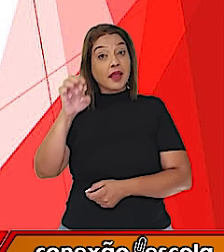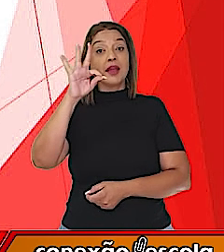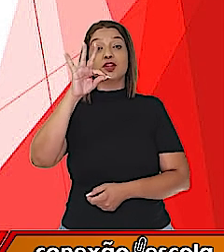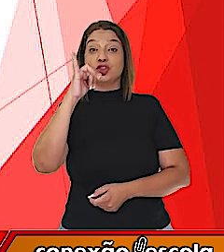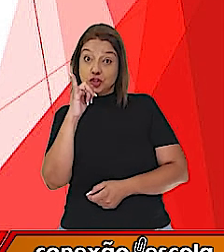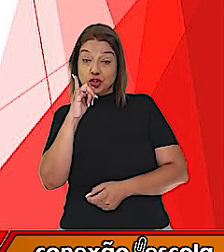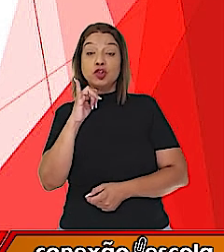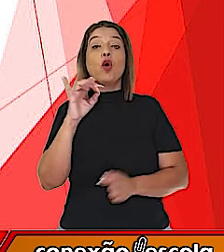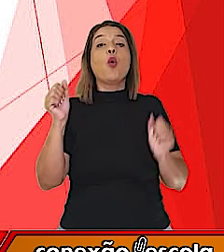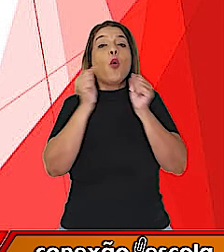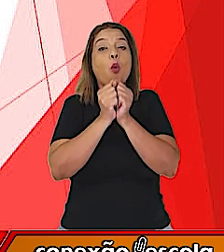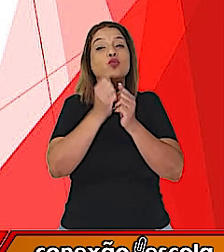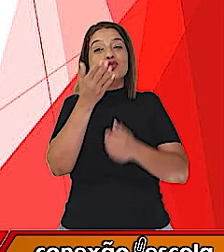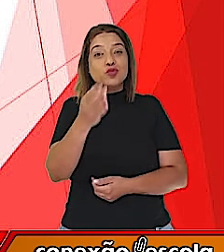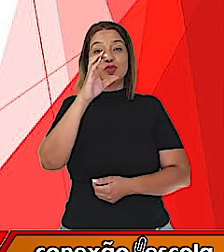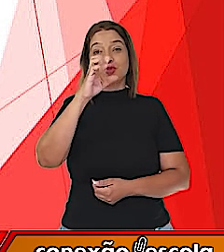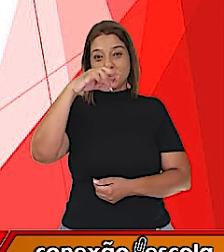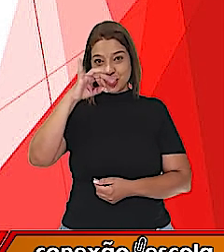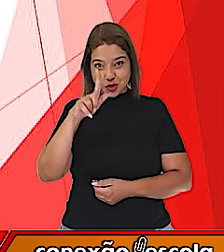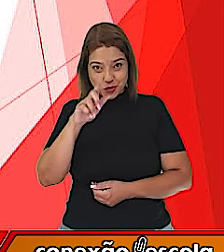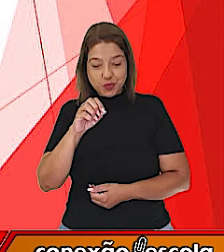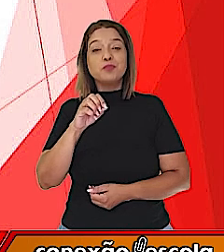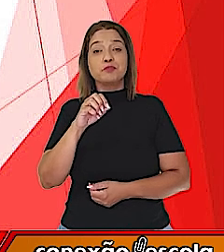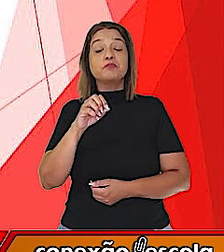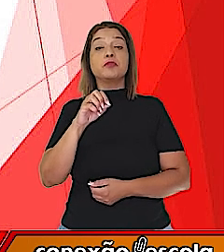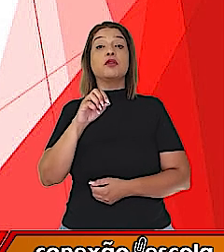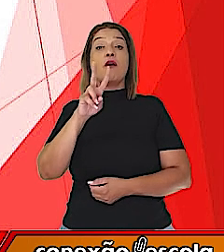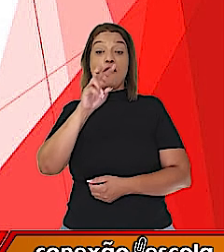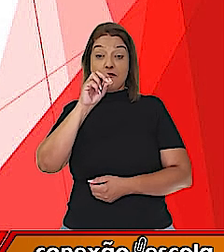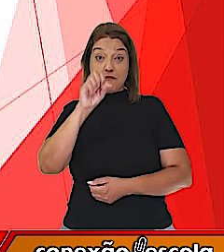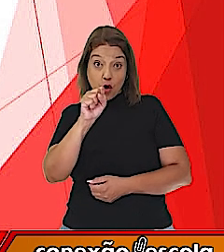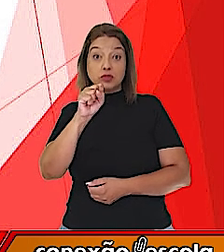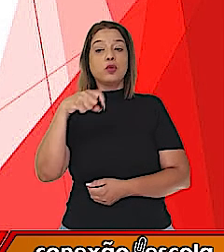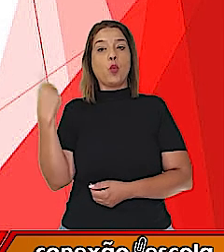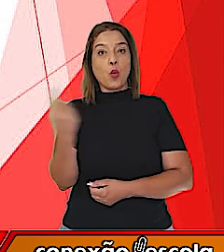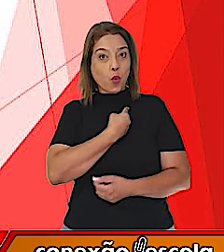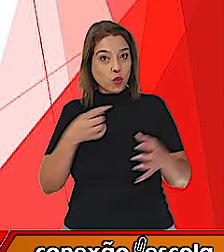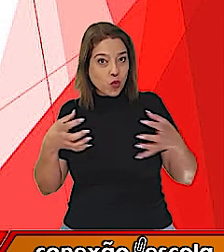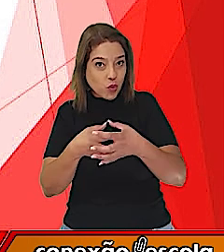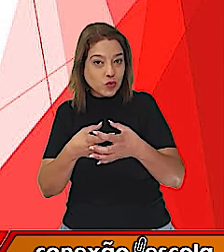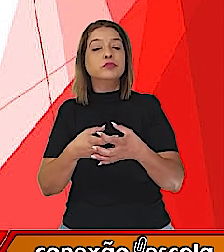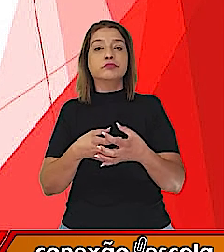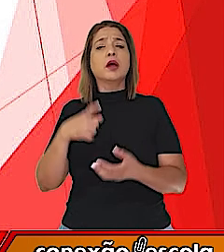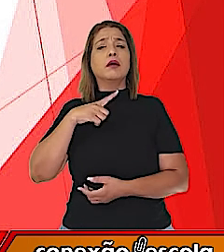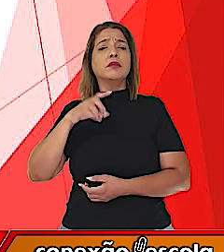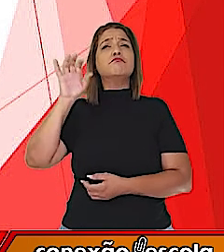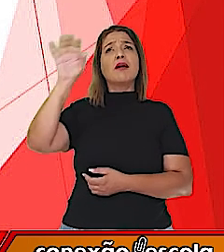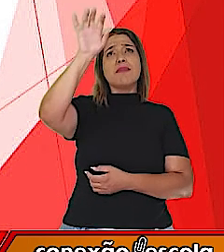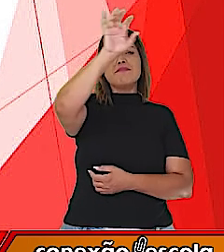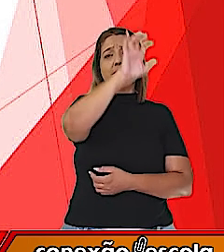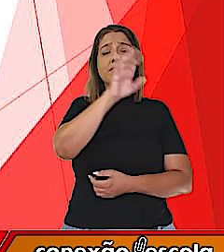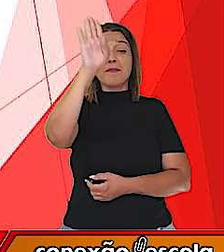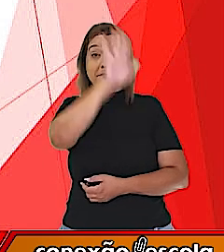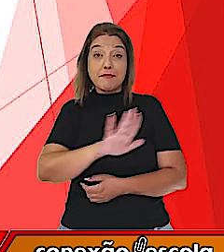ti, contigo, vós, convosco. Em algumas regiões do nosso